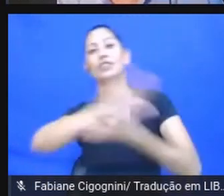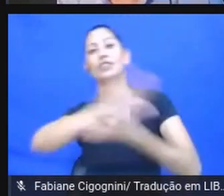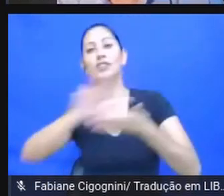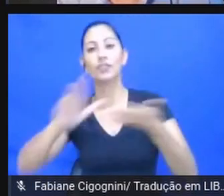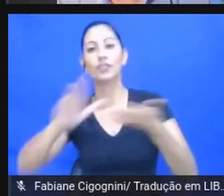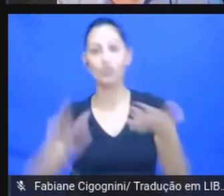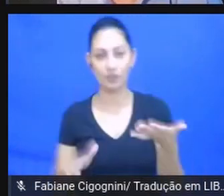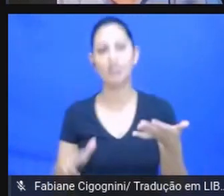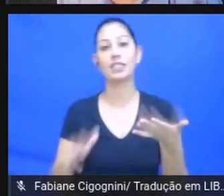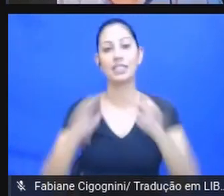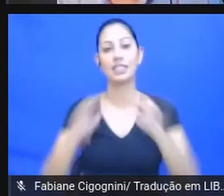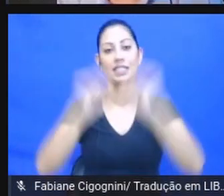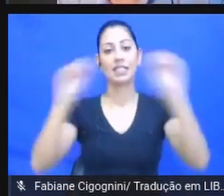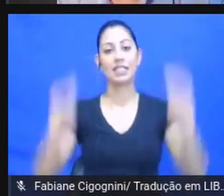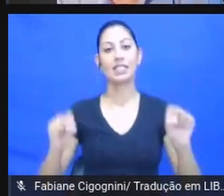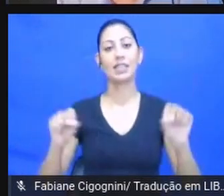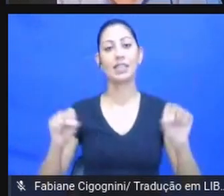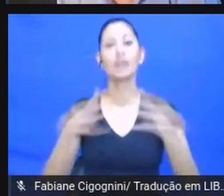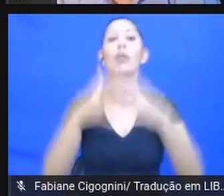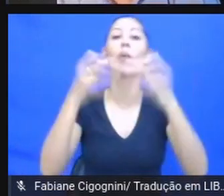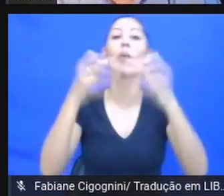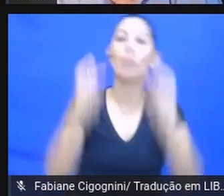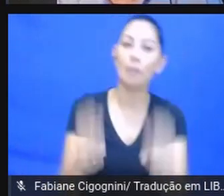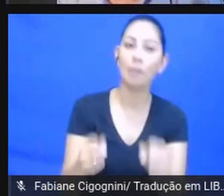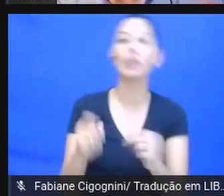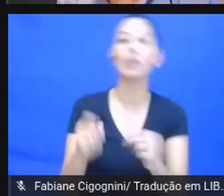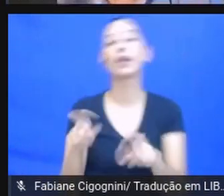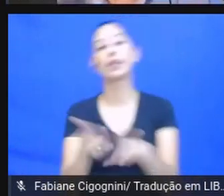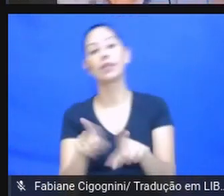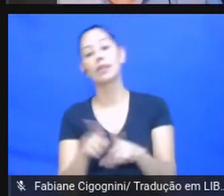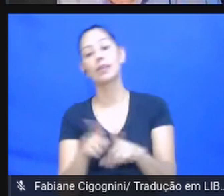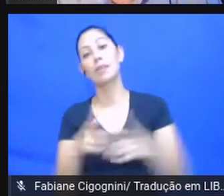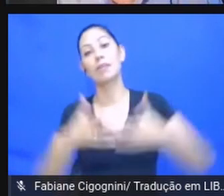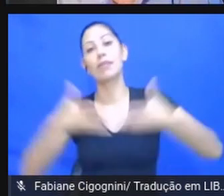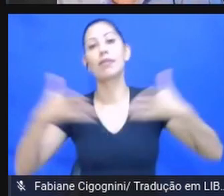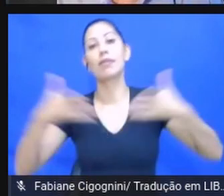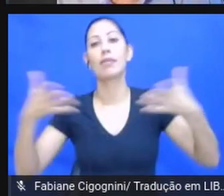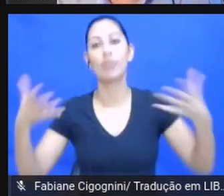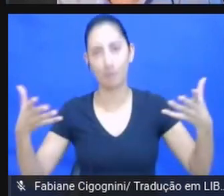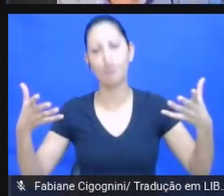pela complexidade, pelo tamanho e, ao mesmo tempo,